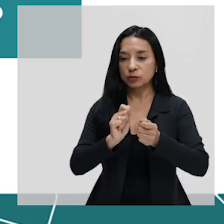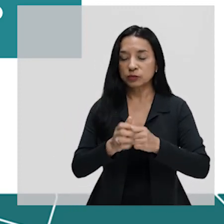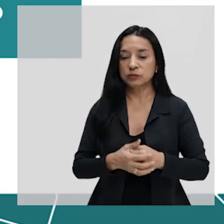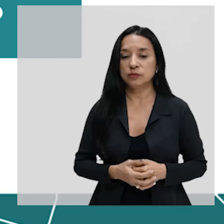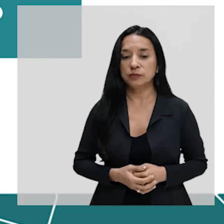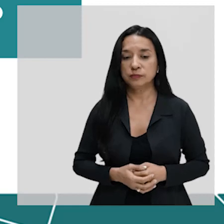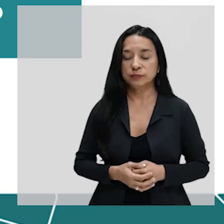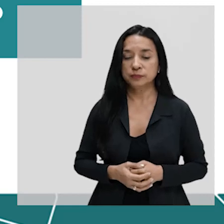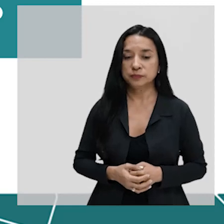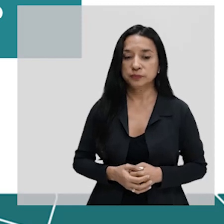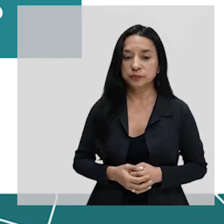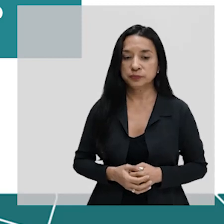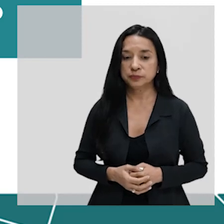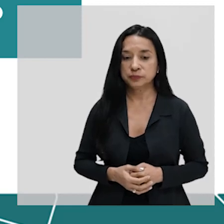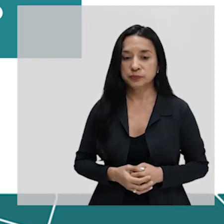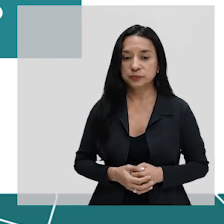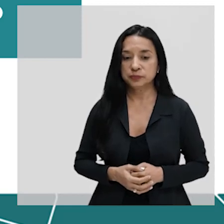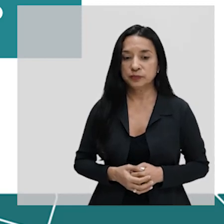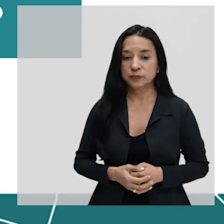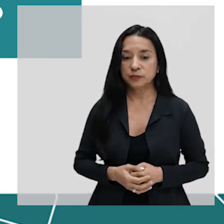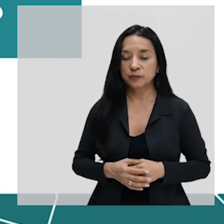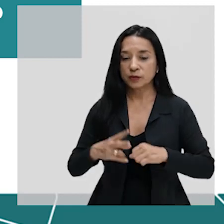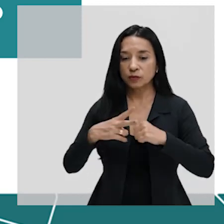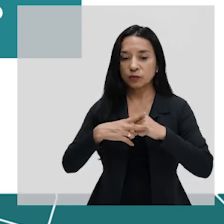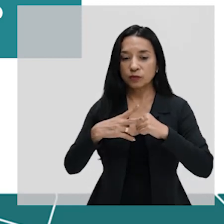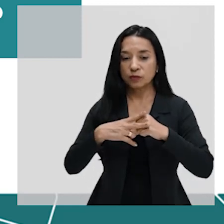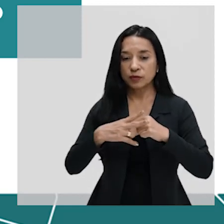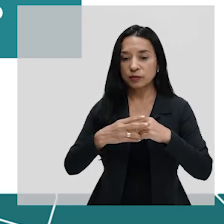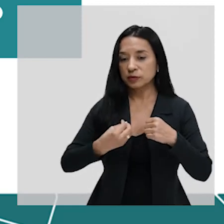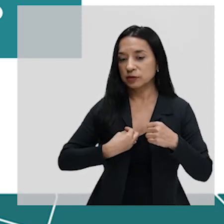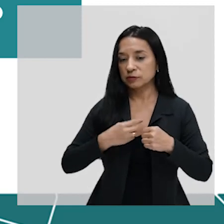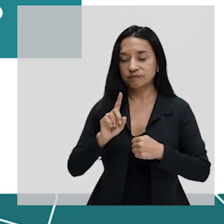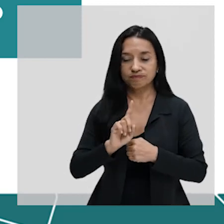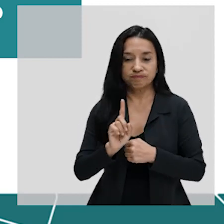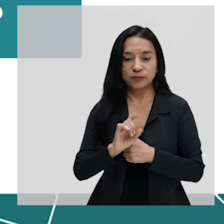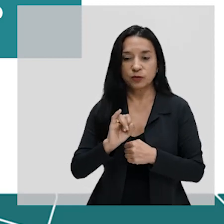Seria podem haver. O verbo existir não é impessoal, tá?